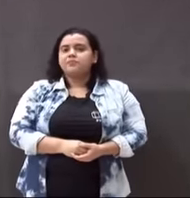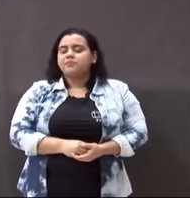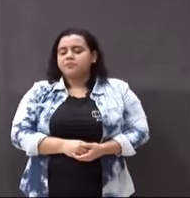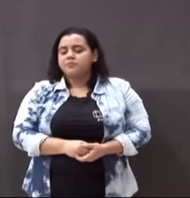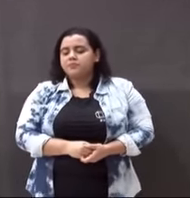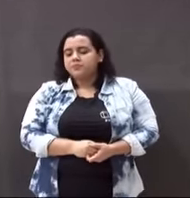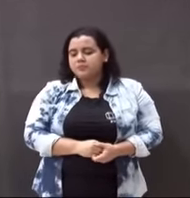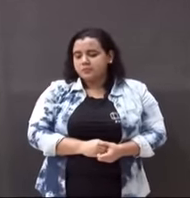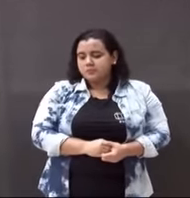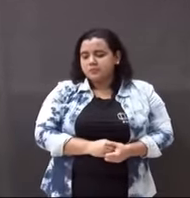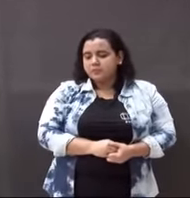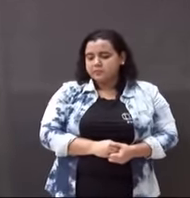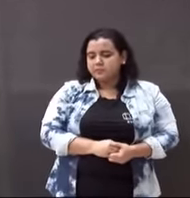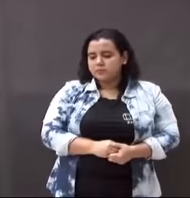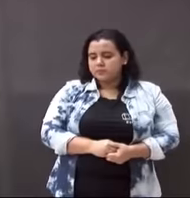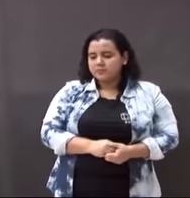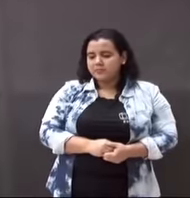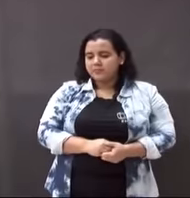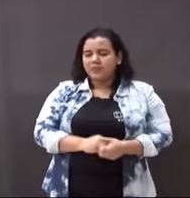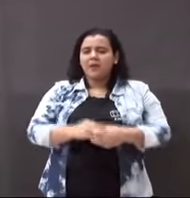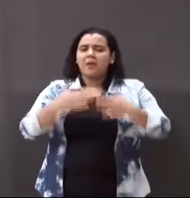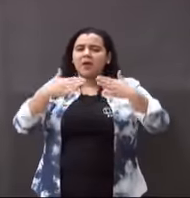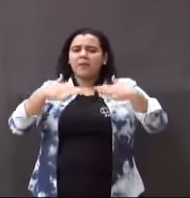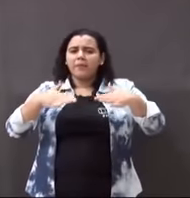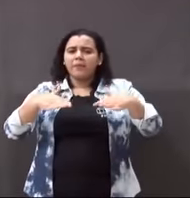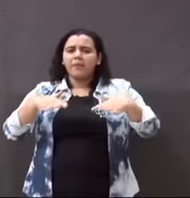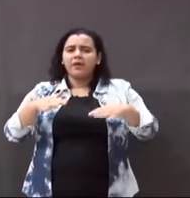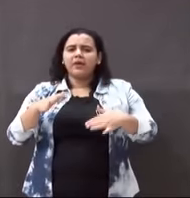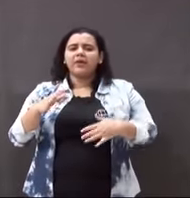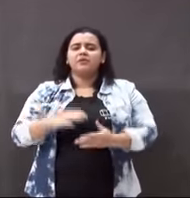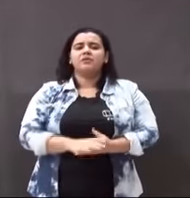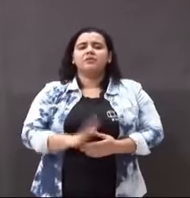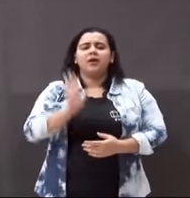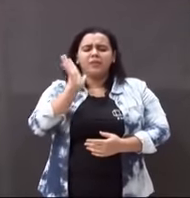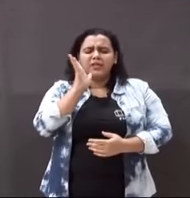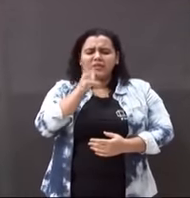Bem, bem suavezinho.